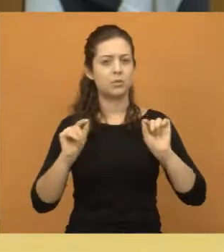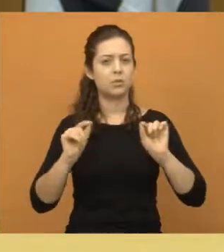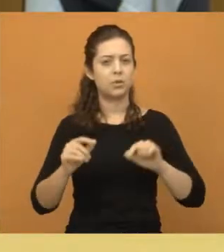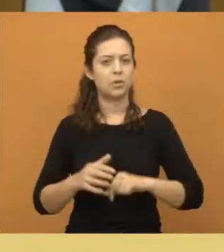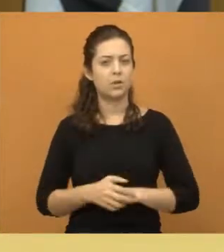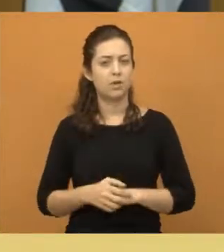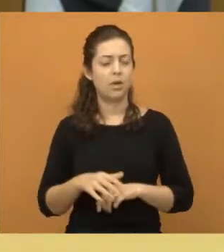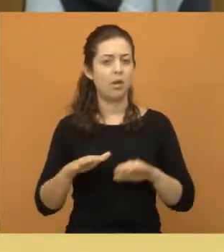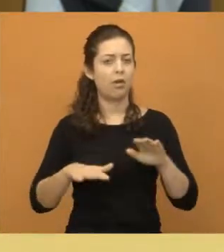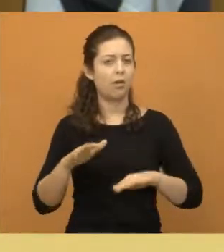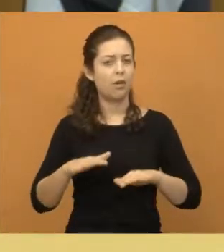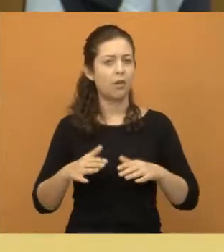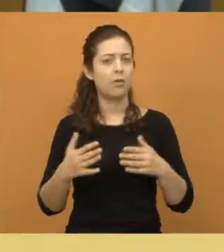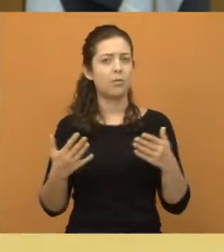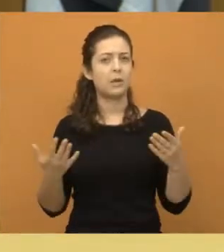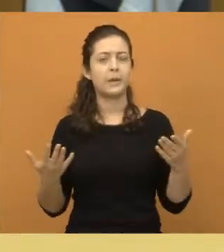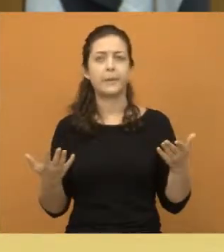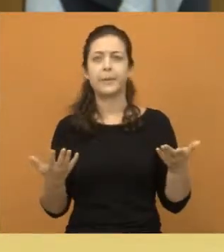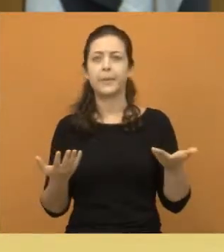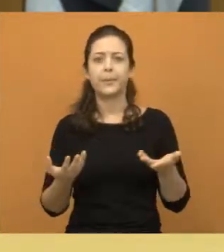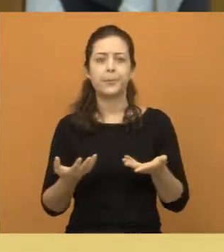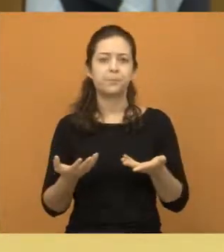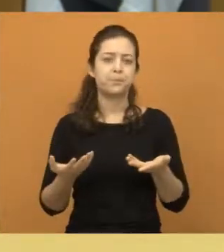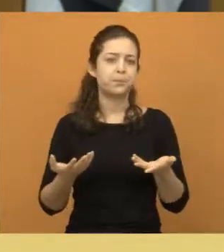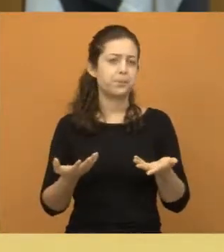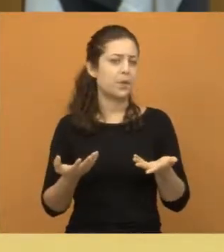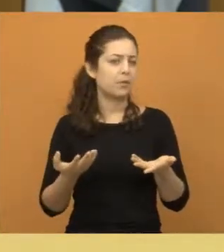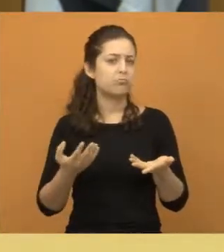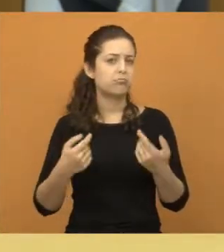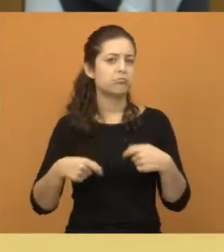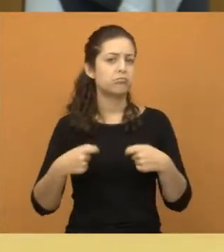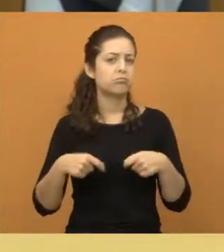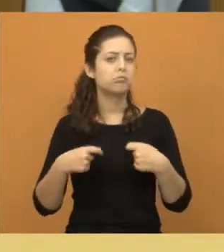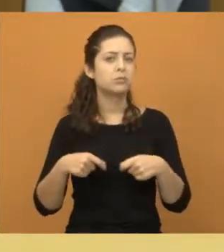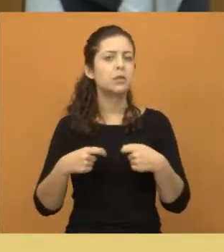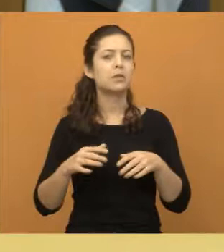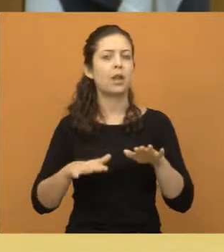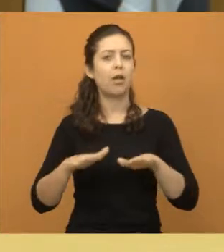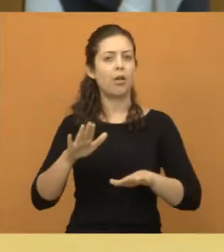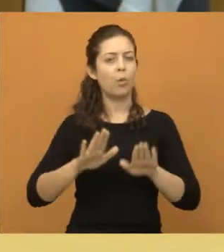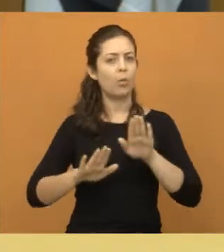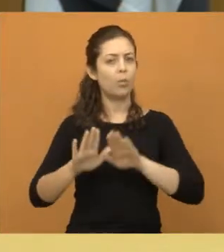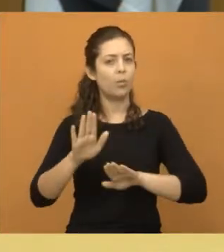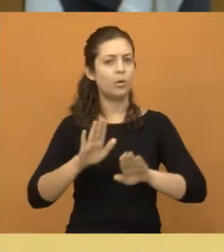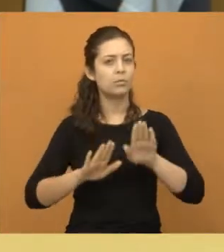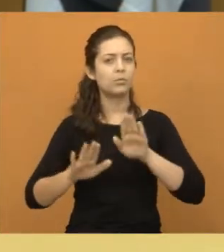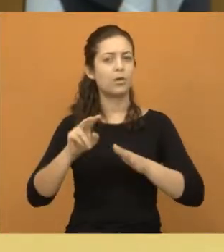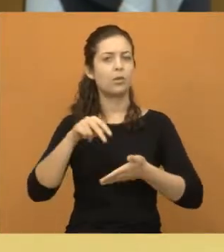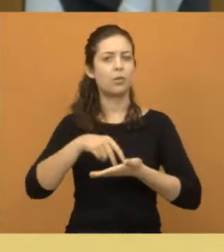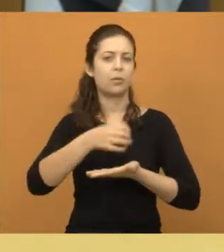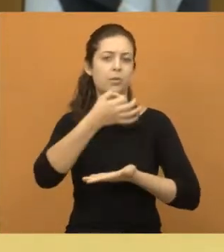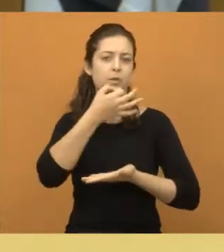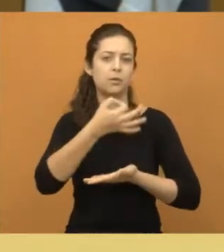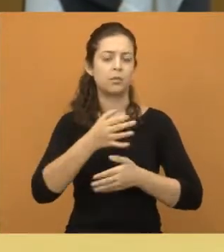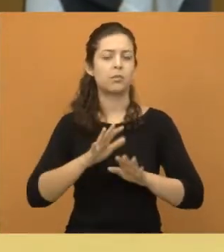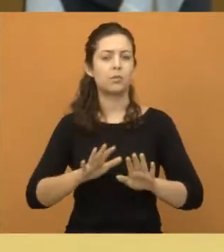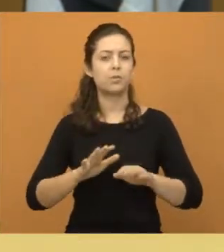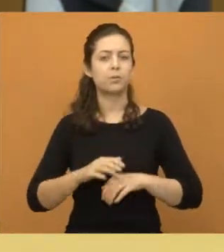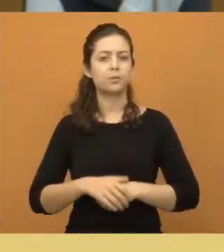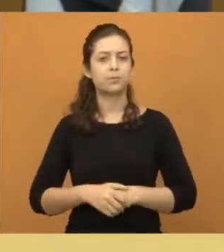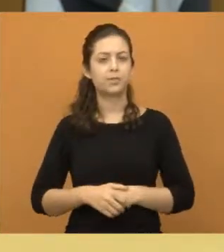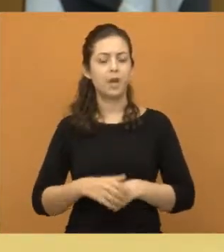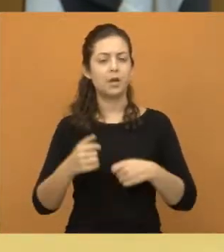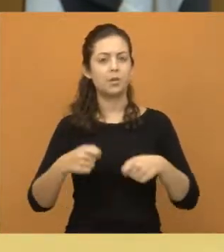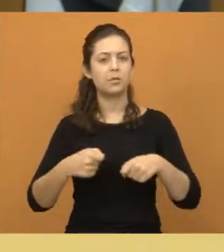que talvez seria o caso, e aí nós precisamos ser ponderados na nossa colocação aqui, mas seria o